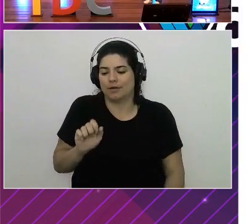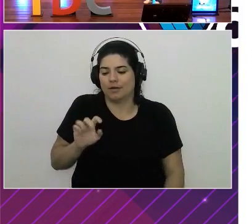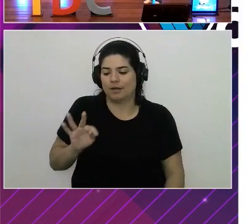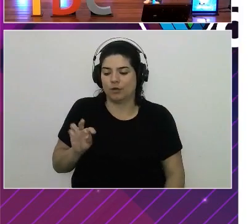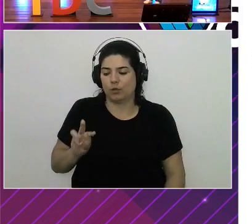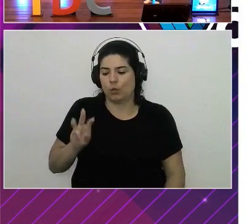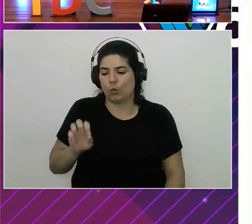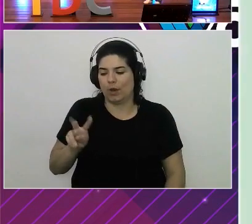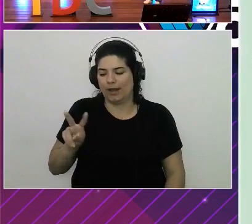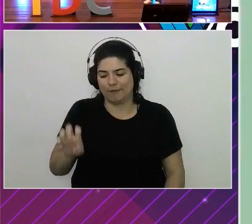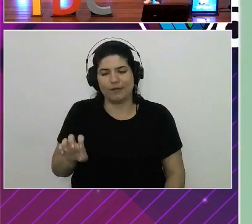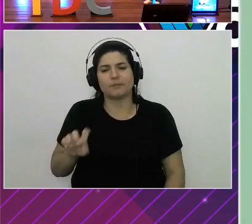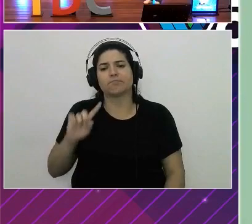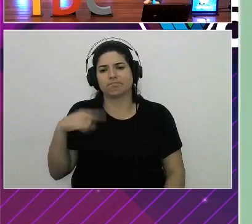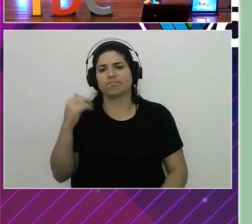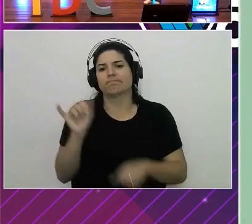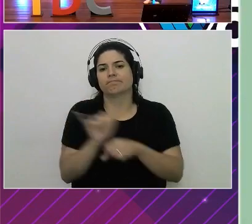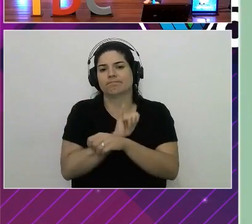ela é bem forte.